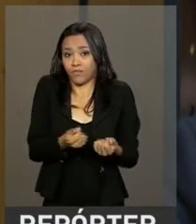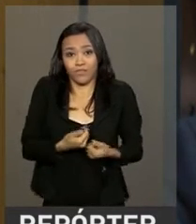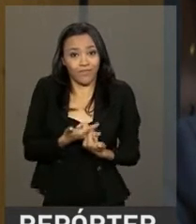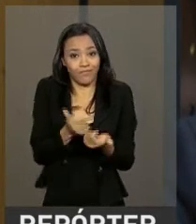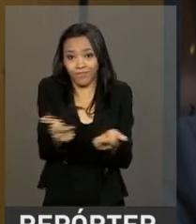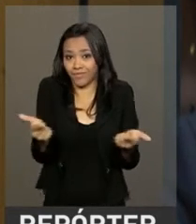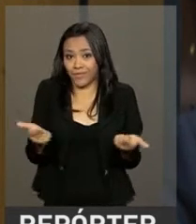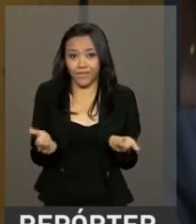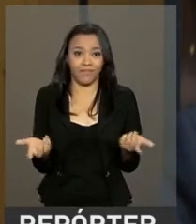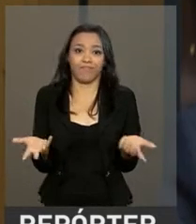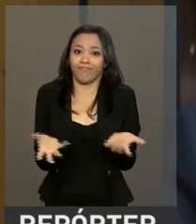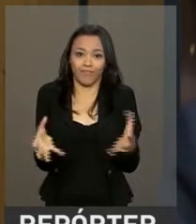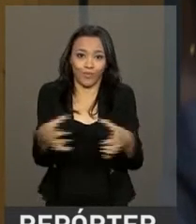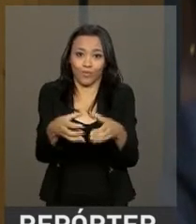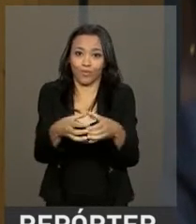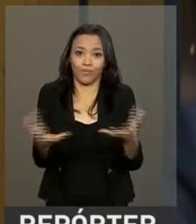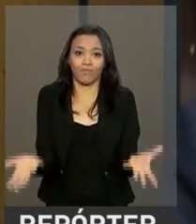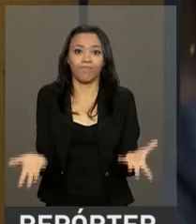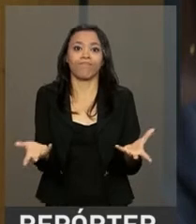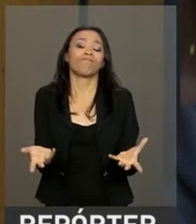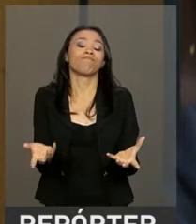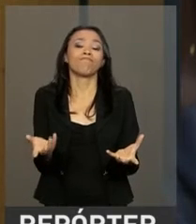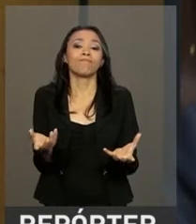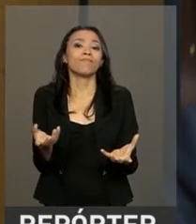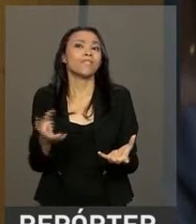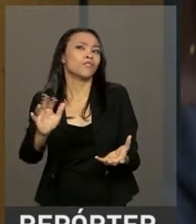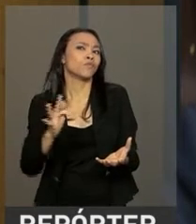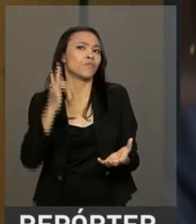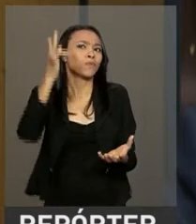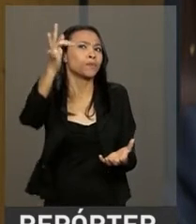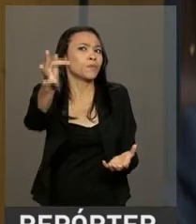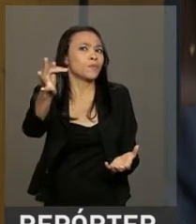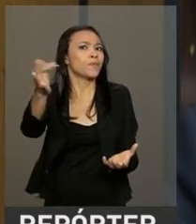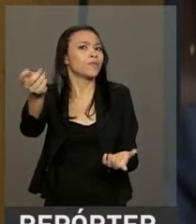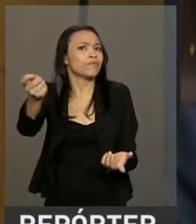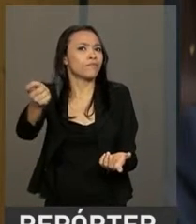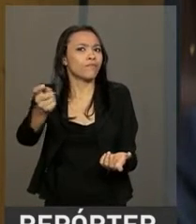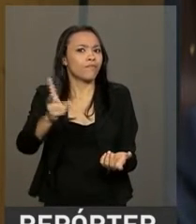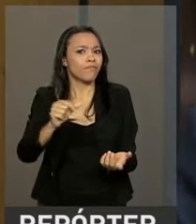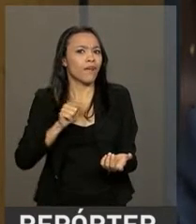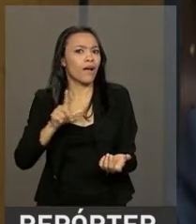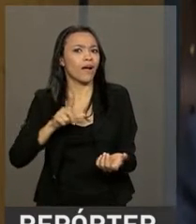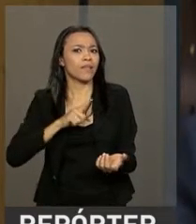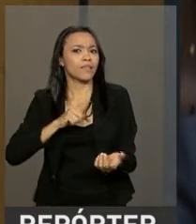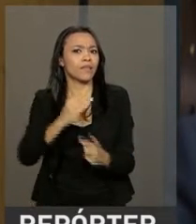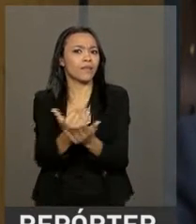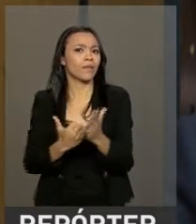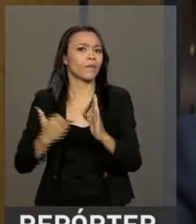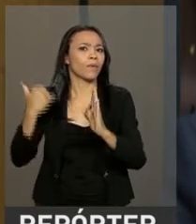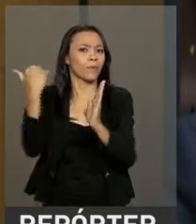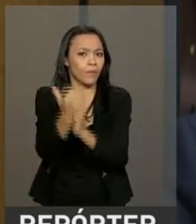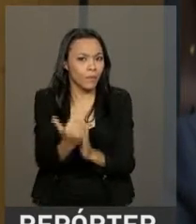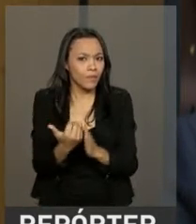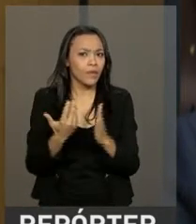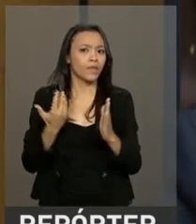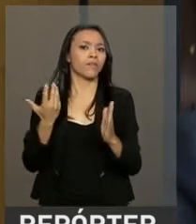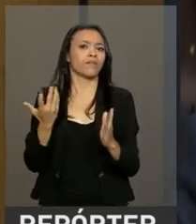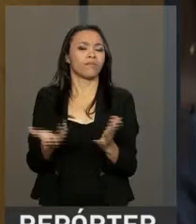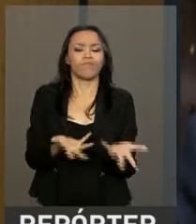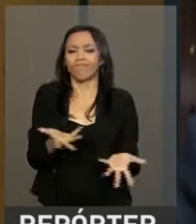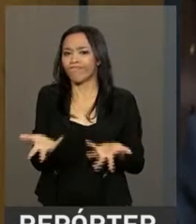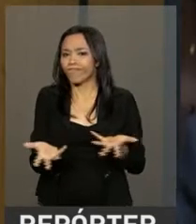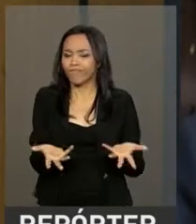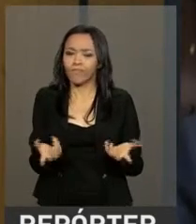existentes que não há nada no horizonte que indica que vai haver um aumento de capital do banco mundial do vídeo do banco europeu